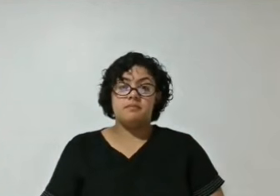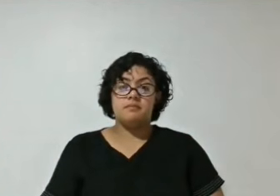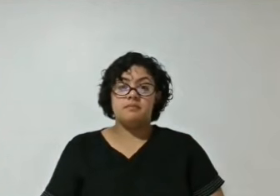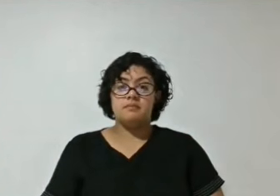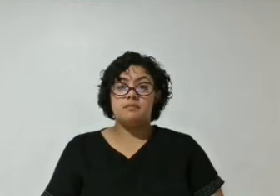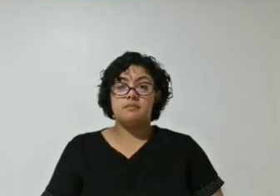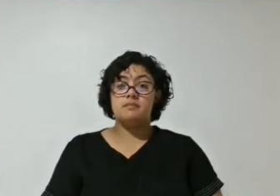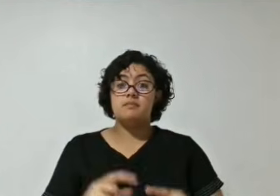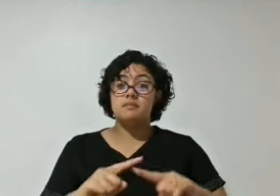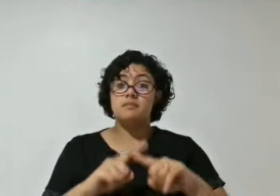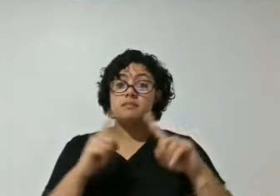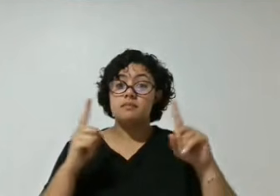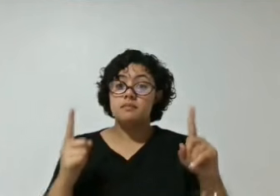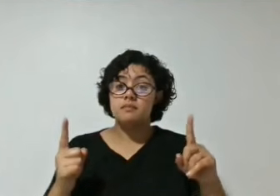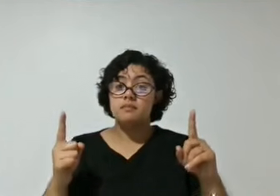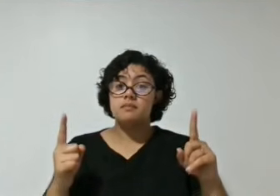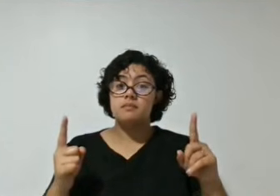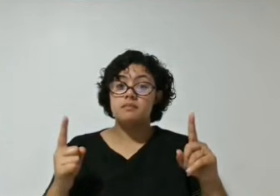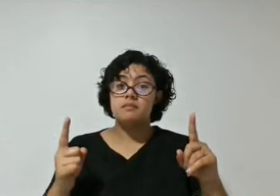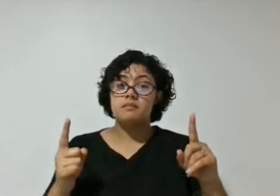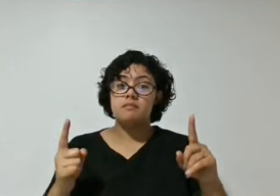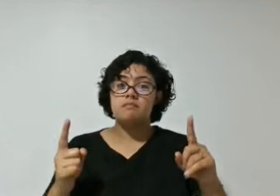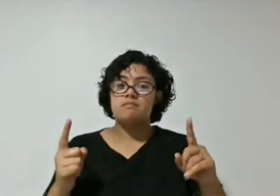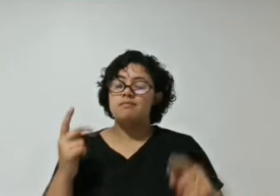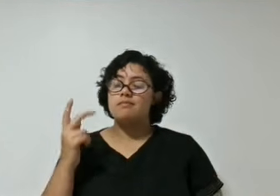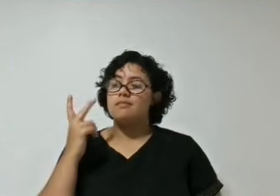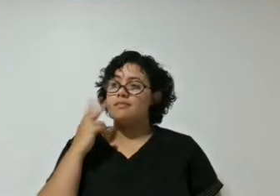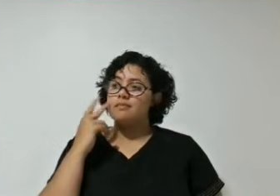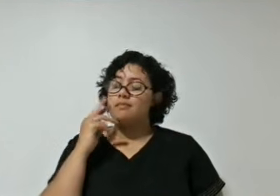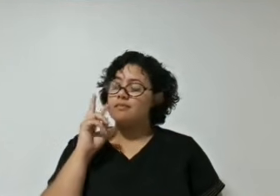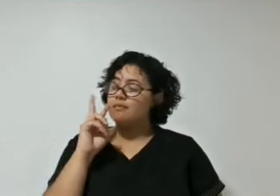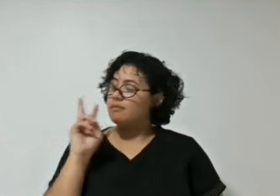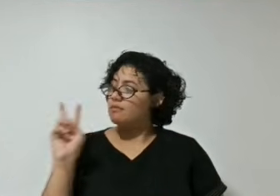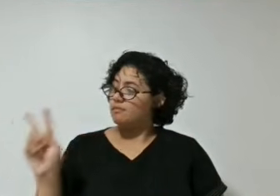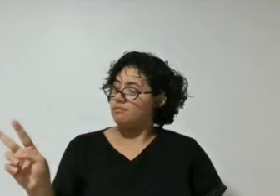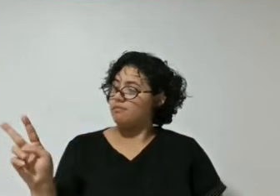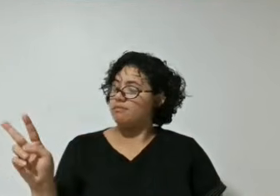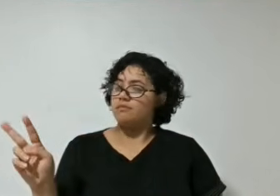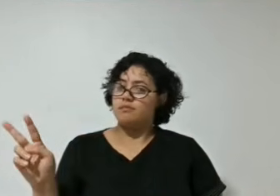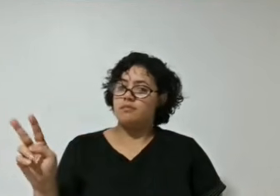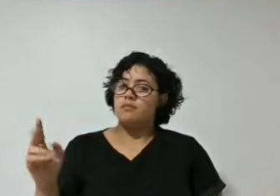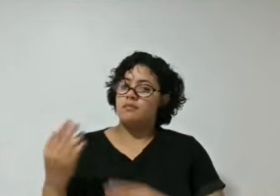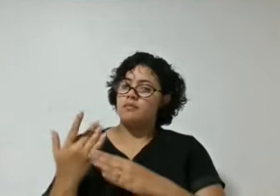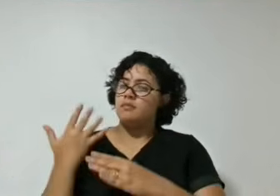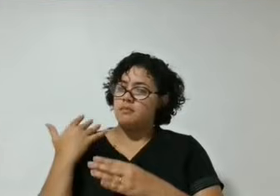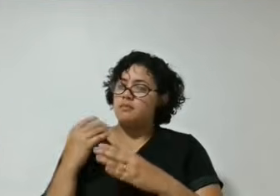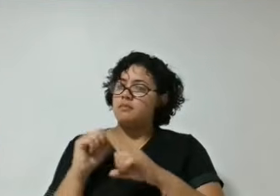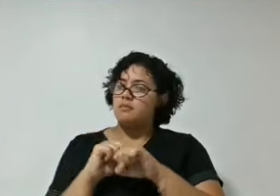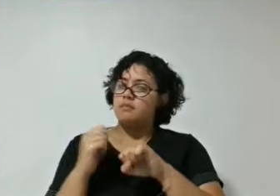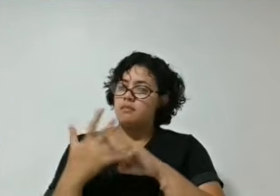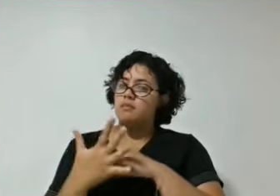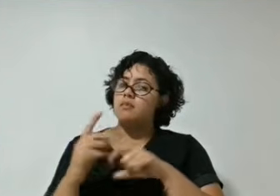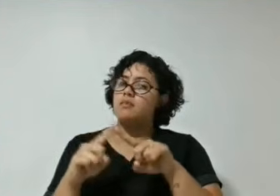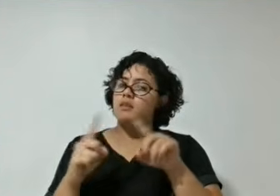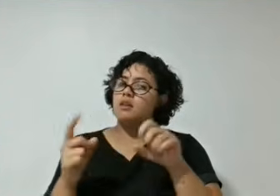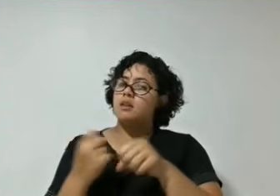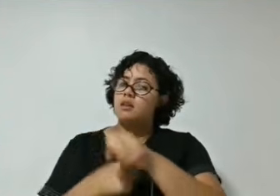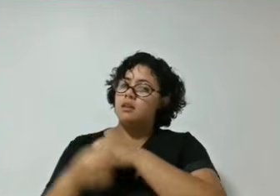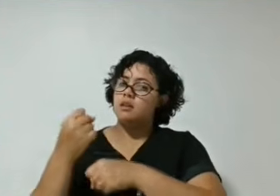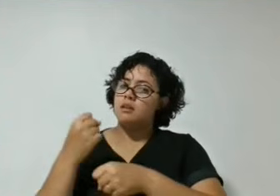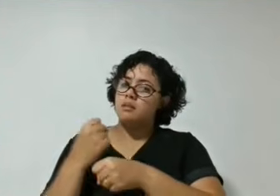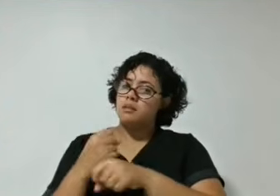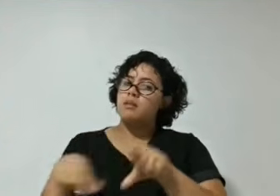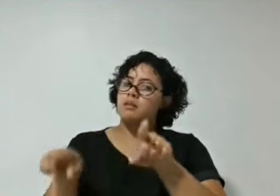mas ultimamente, especialmente desde a pandemia, mas ano passado também teve